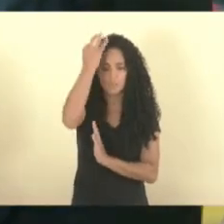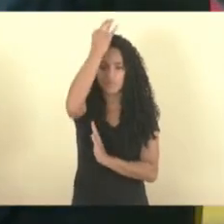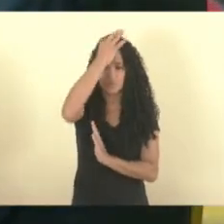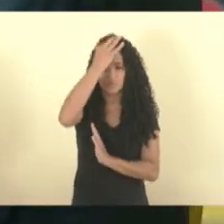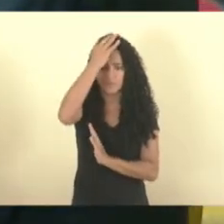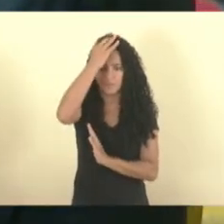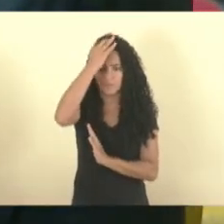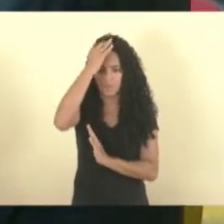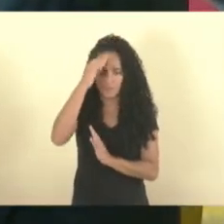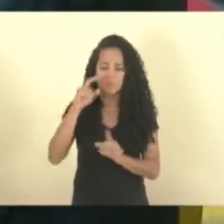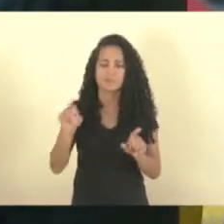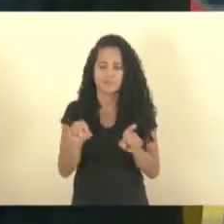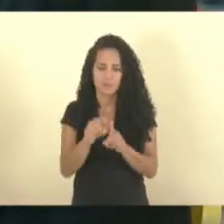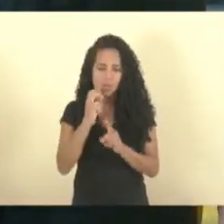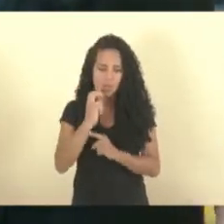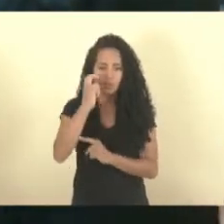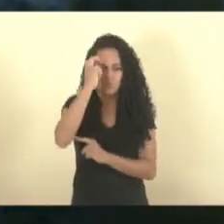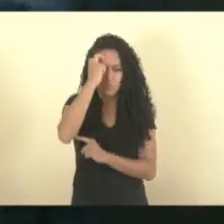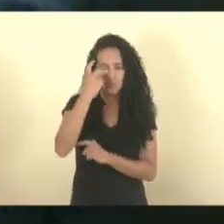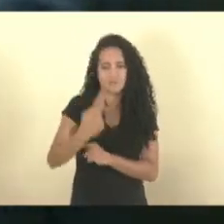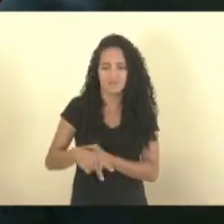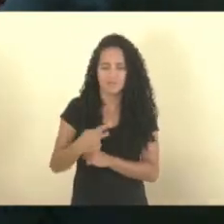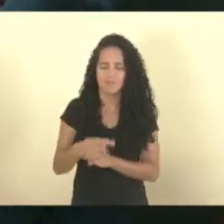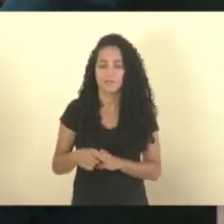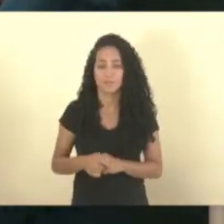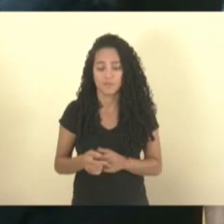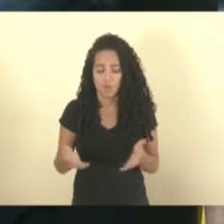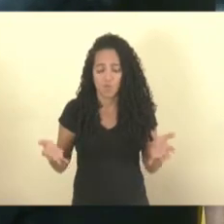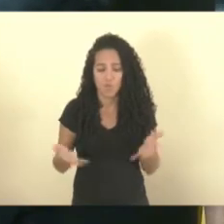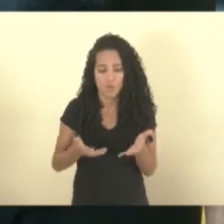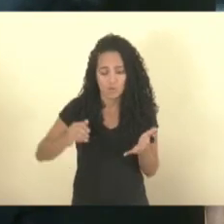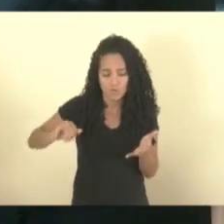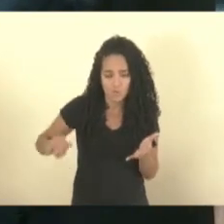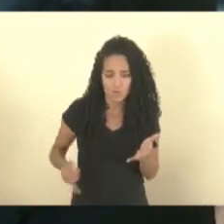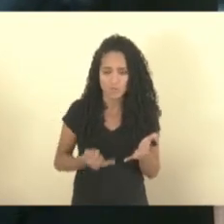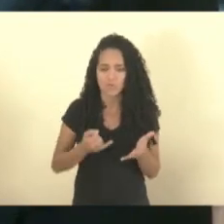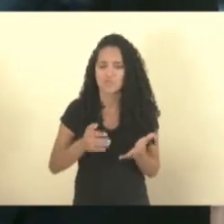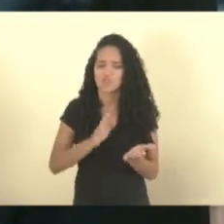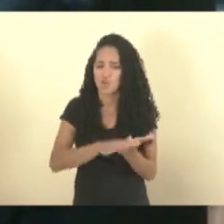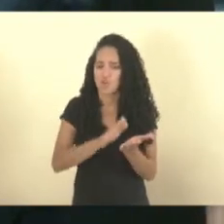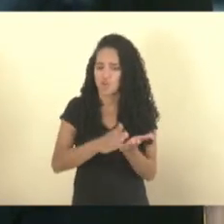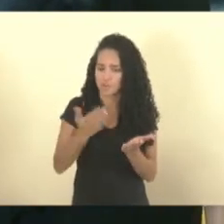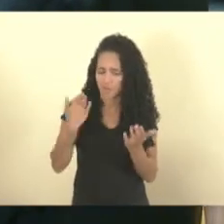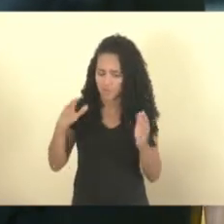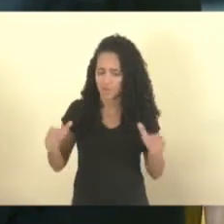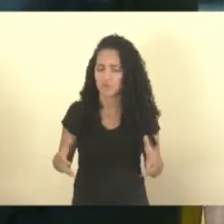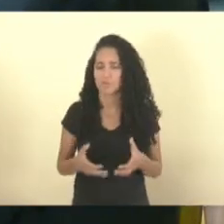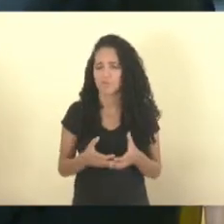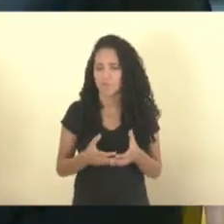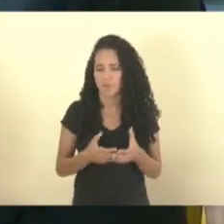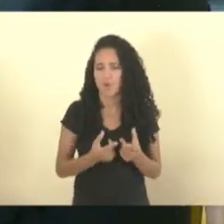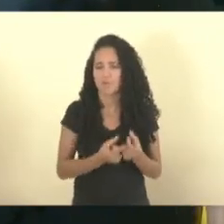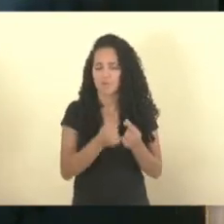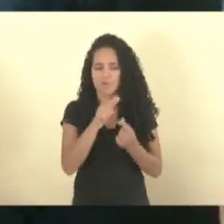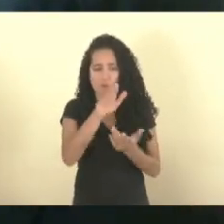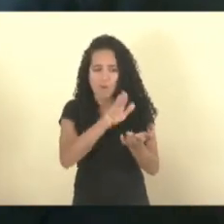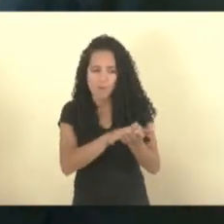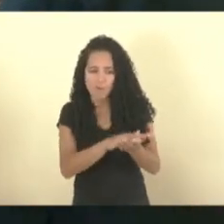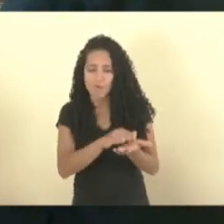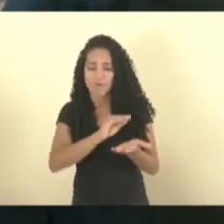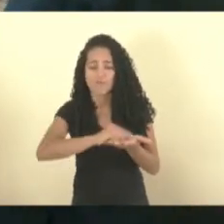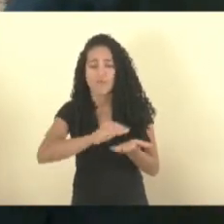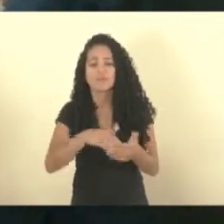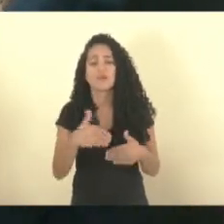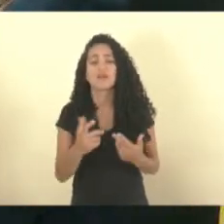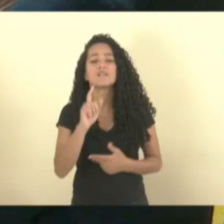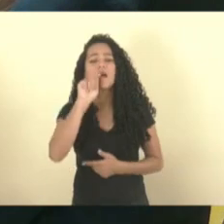que é um marco da cultura capixaba. E hoje vou aproveitar, como cobrei na Comissão de Finanças, cobrar o nosso amigo deputado Adilson Espíndola, que só está faltando ele